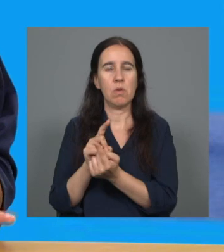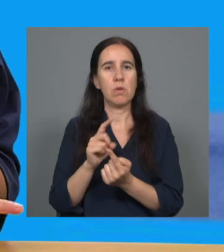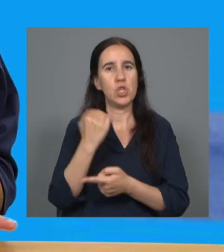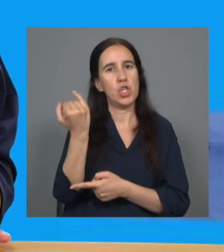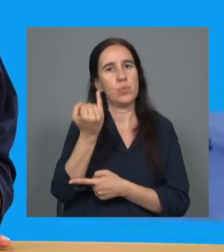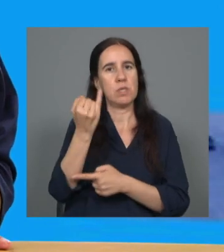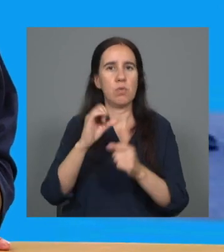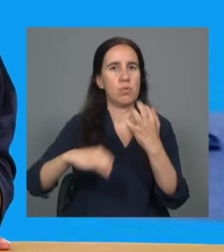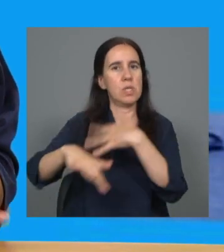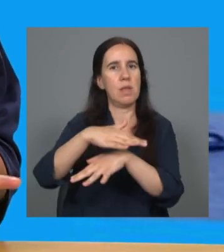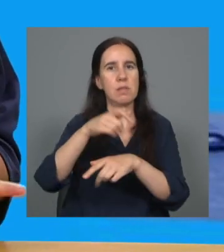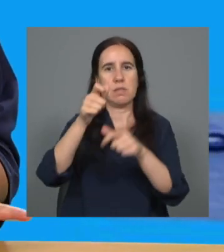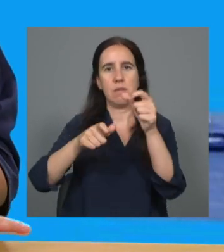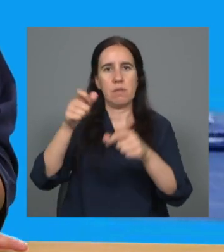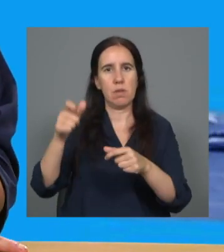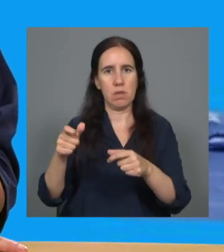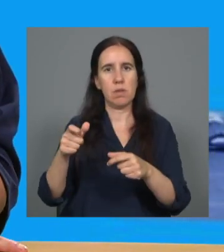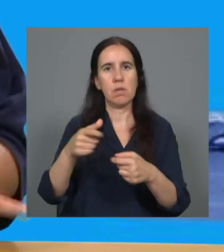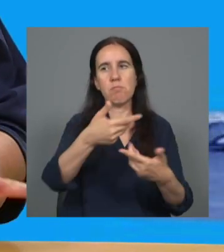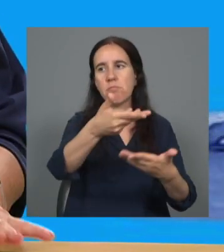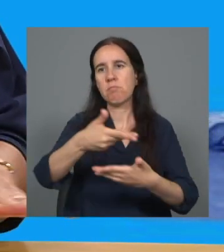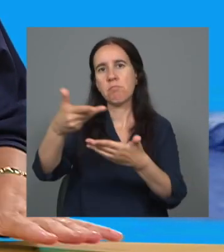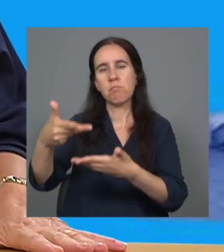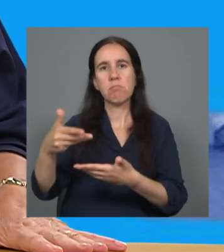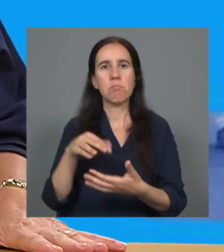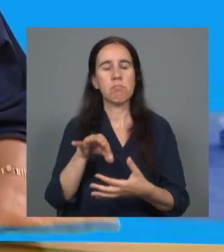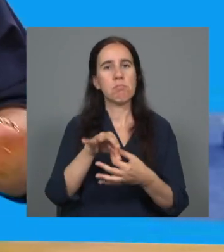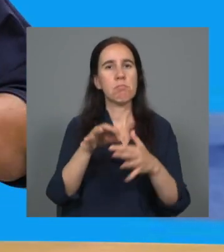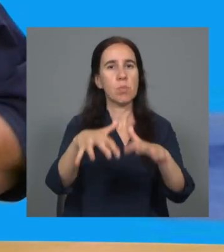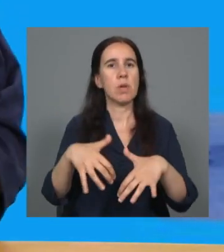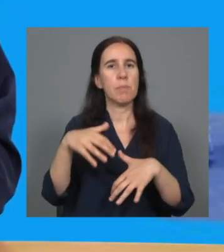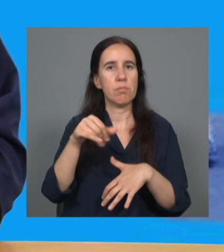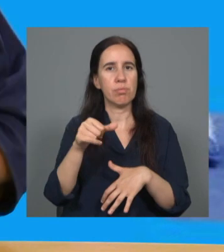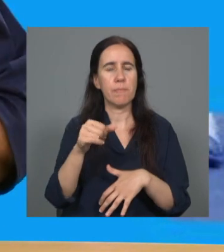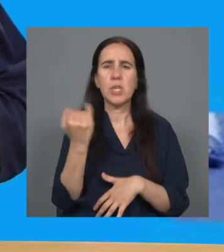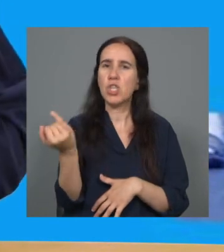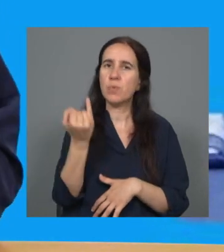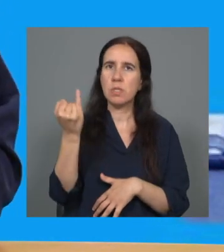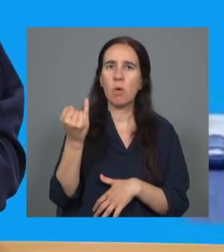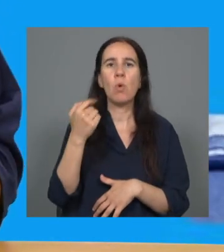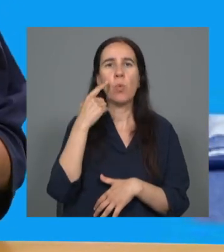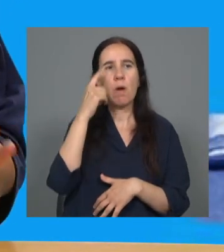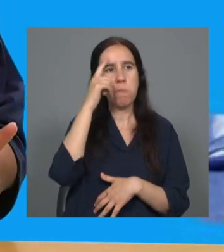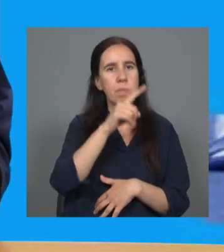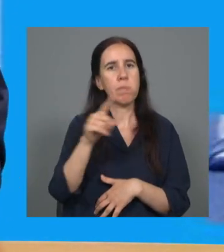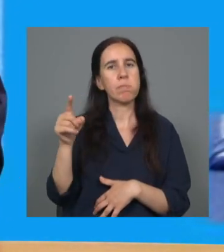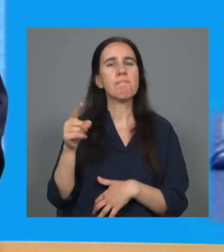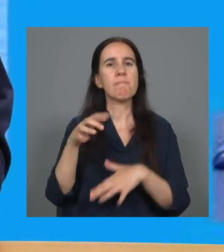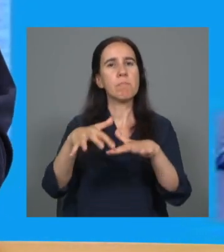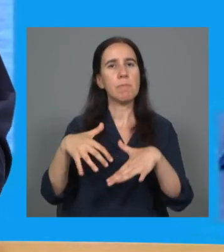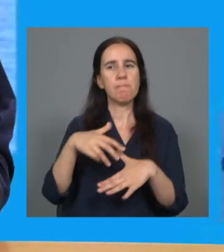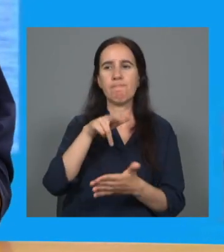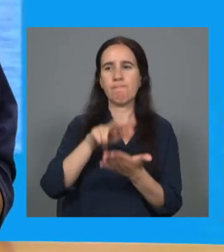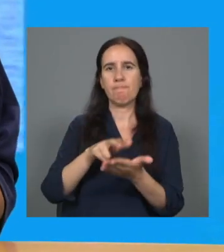instituições da sociedade civil no âmbito do Parlamento. Instituições reconhecidas pelo próprio Parlamento,